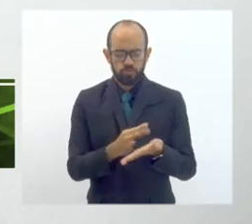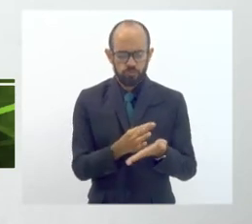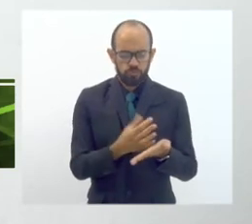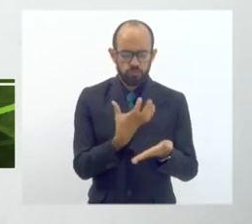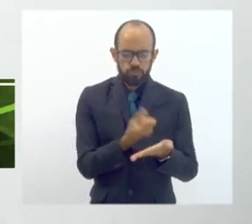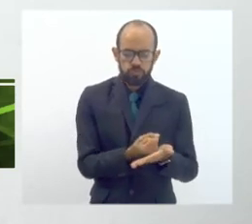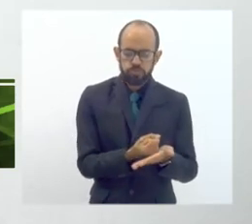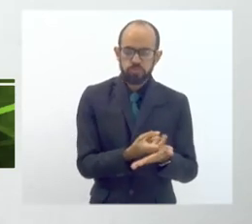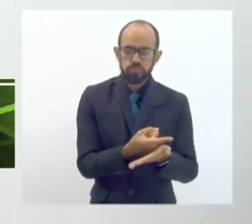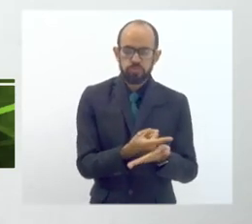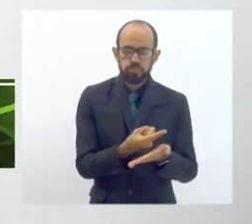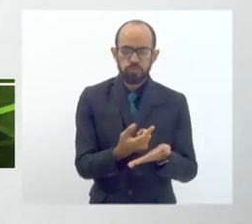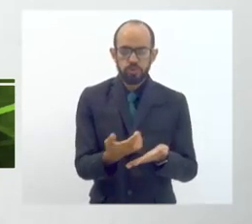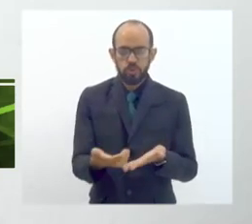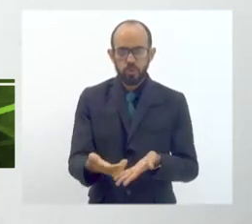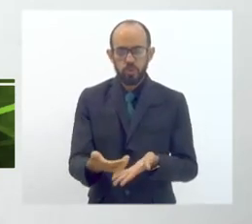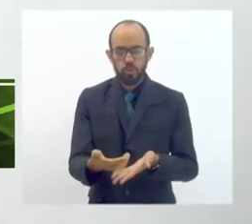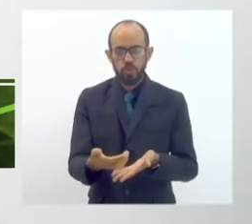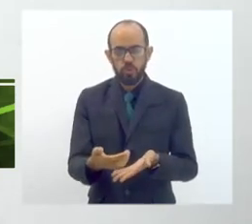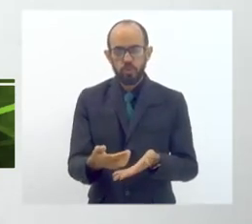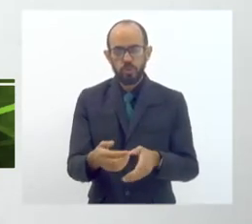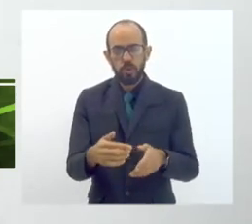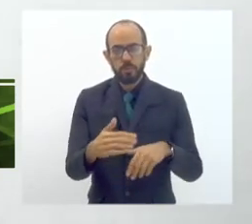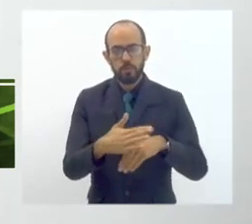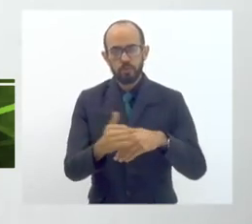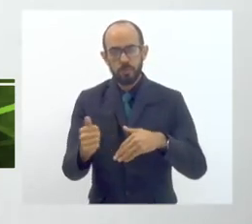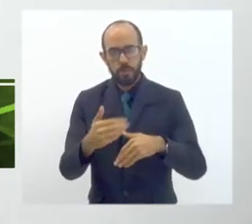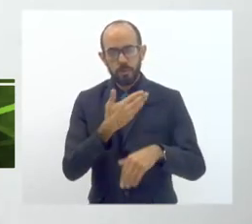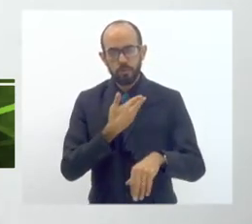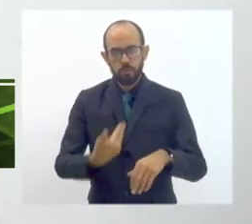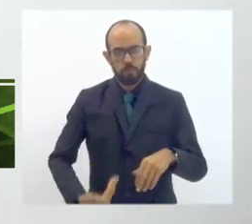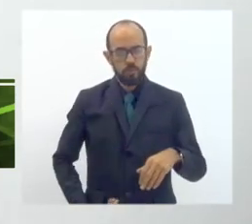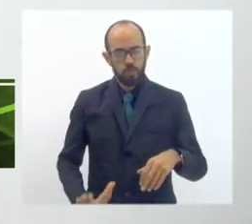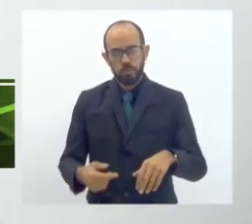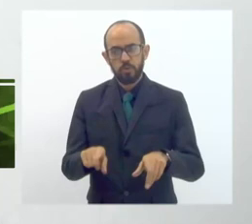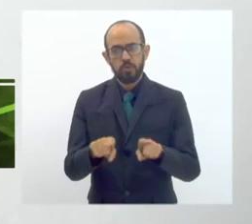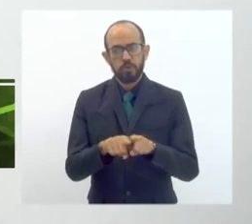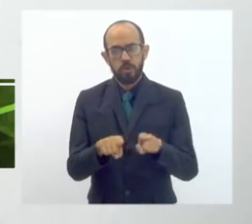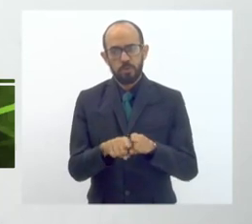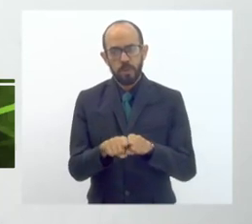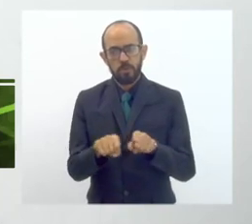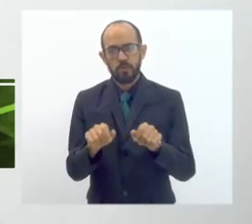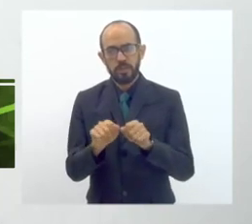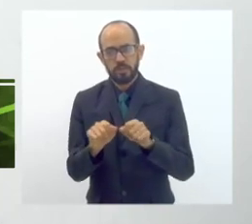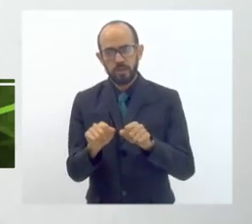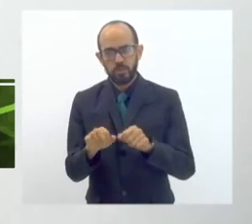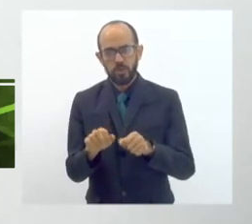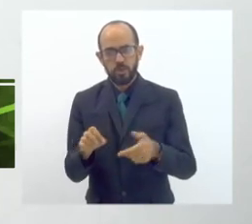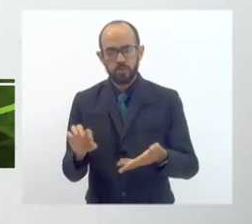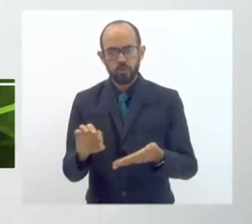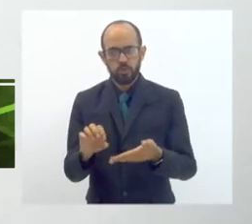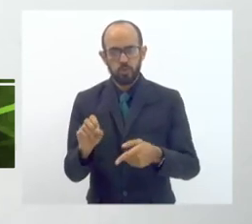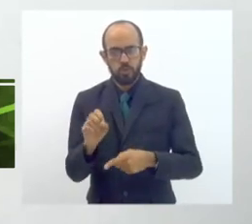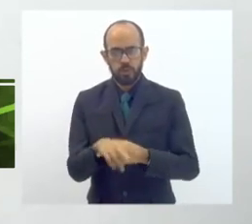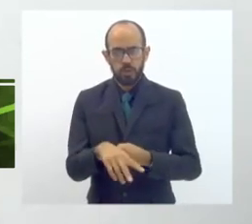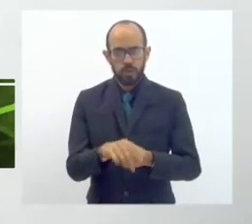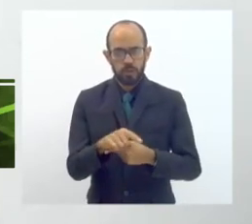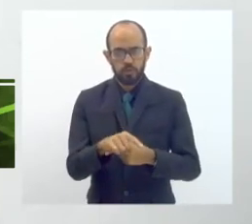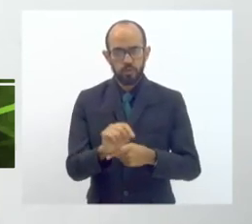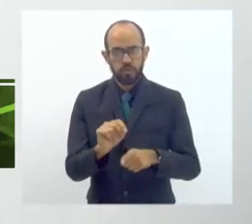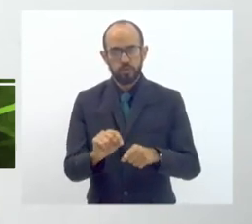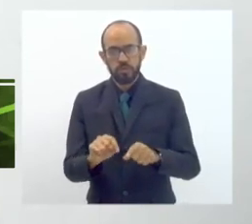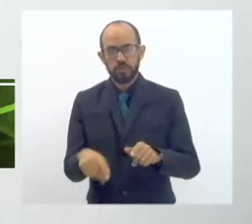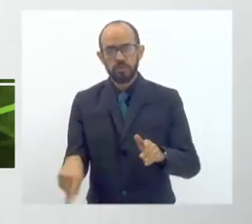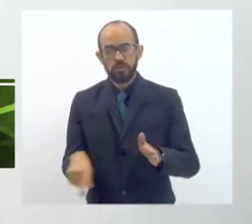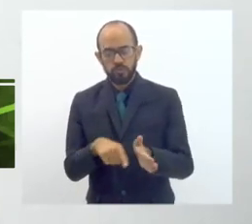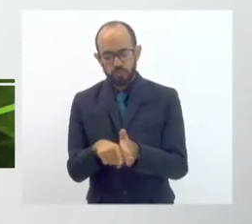chamamentos públicos, né, de hora médica, PJ, fazendo também a parte das contratações, né, e da parte